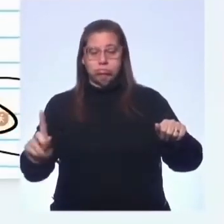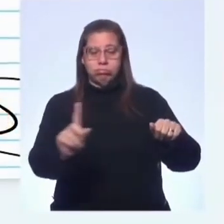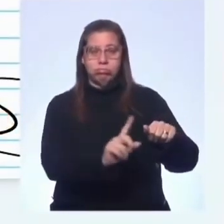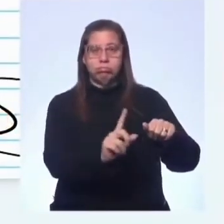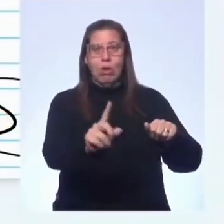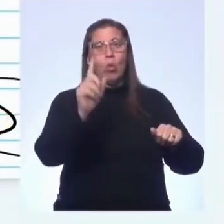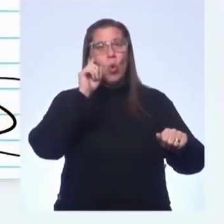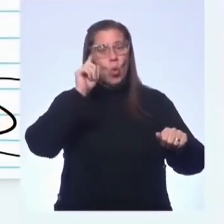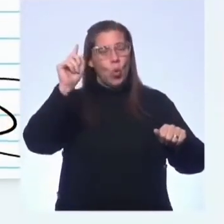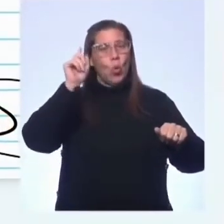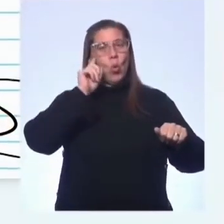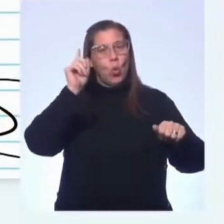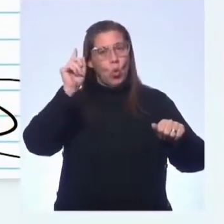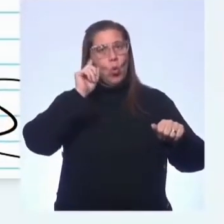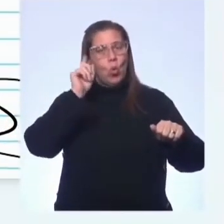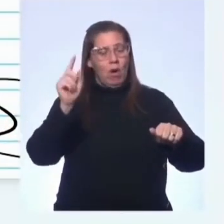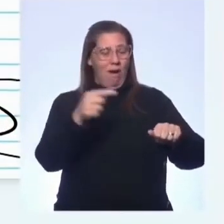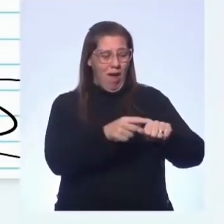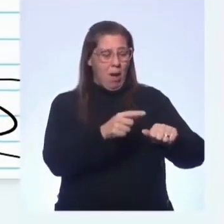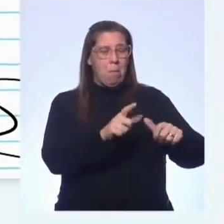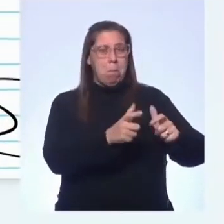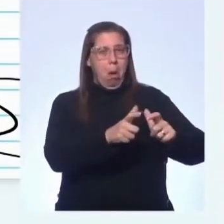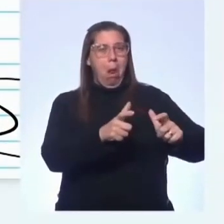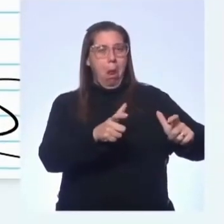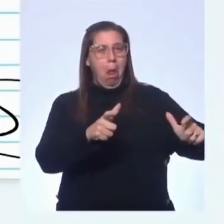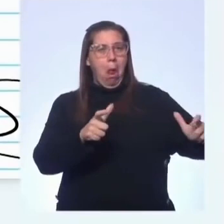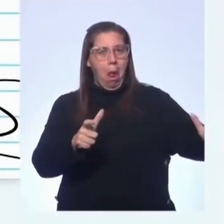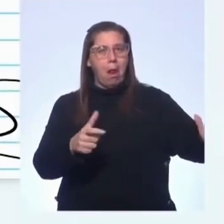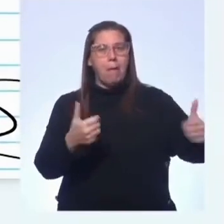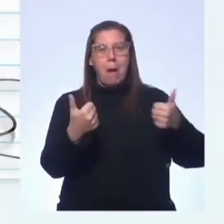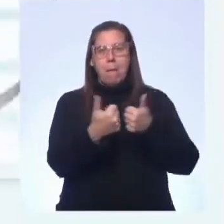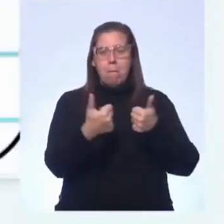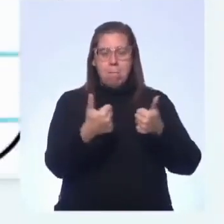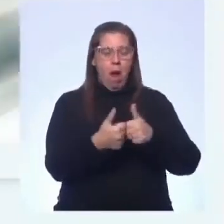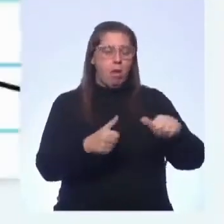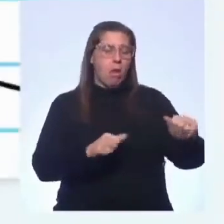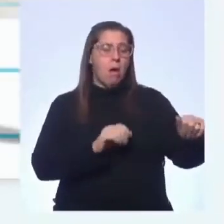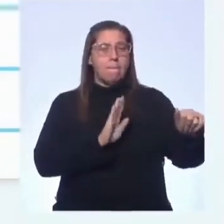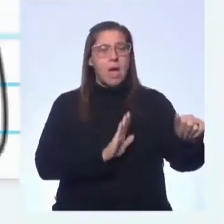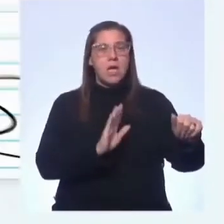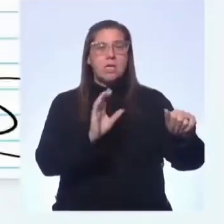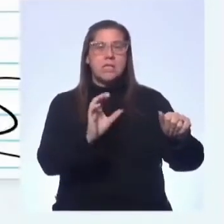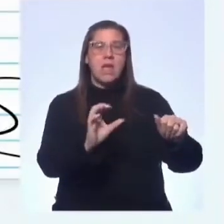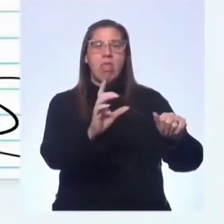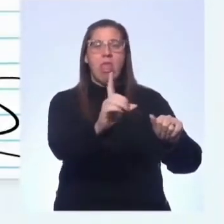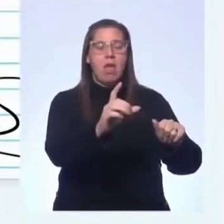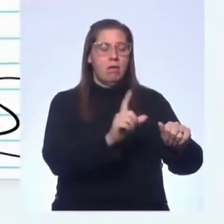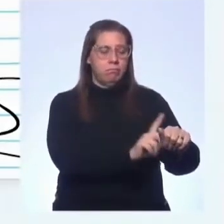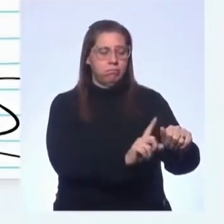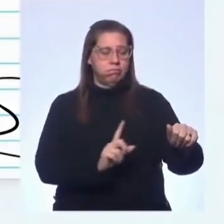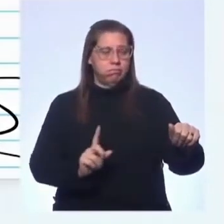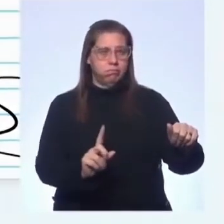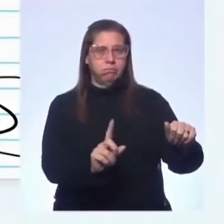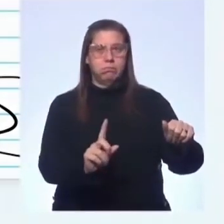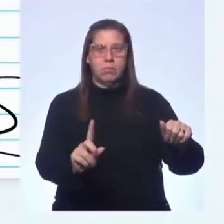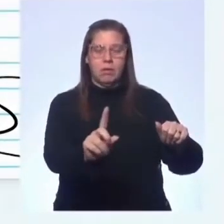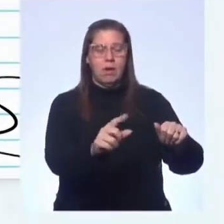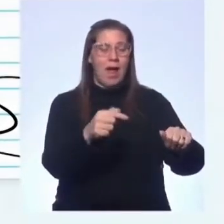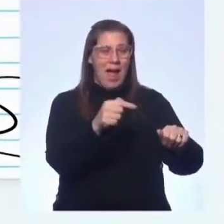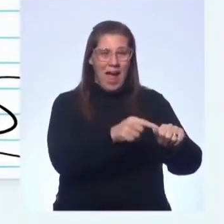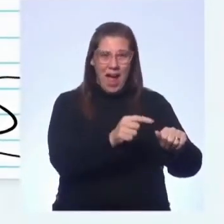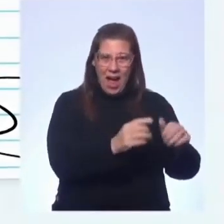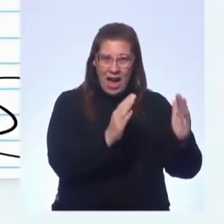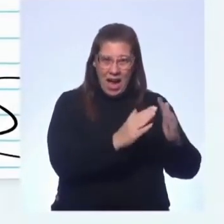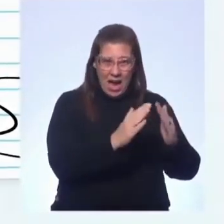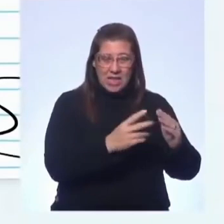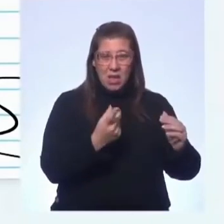A cidade A cresce tanto que suas bordas se encontram com as bordas de B, C e D. O preço do imóvel em A cresce